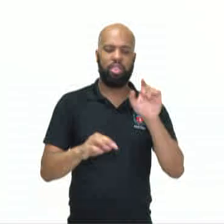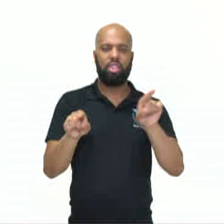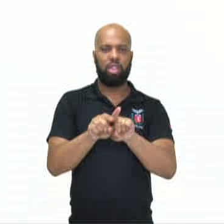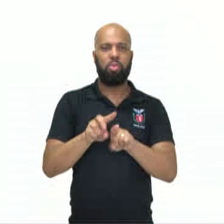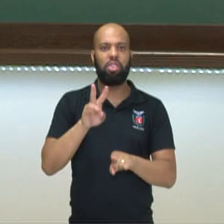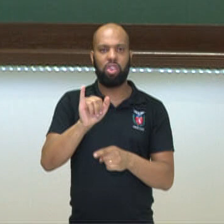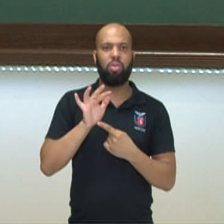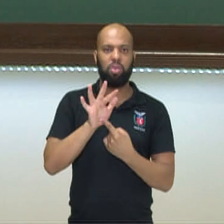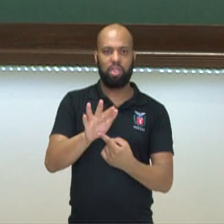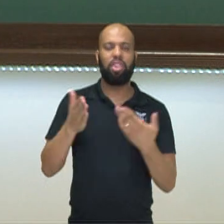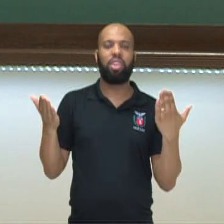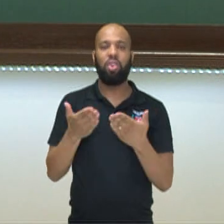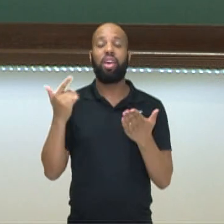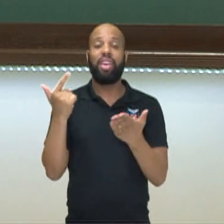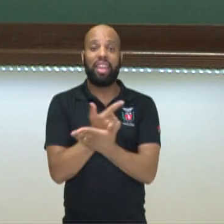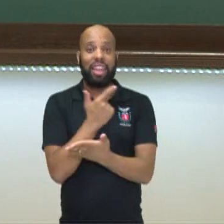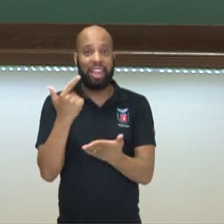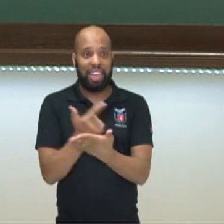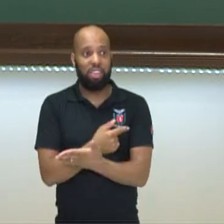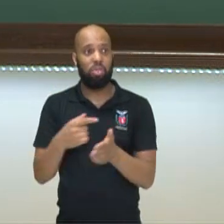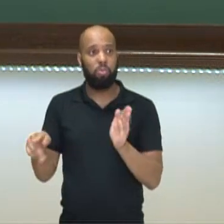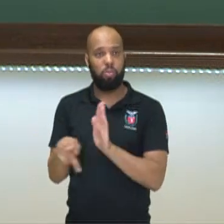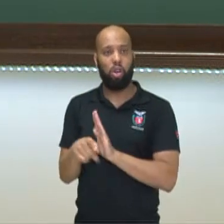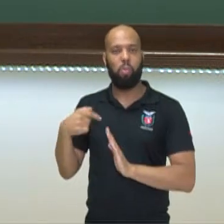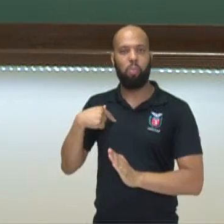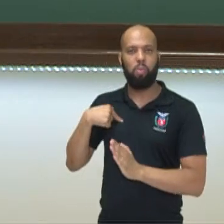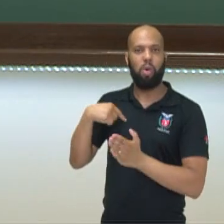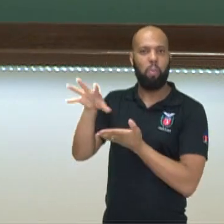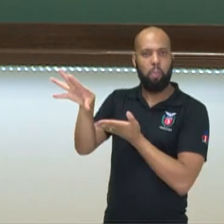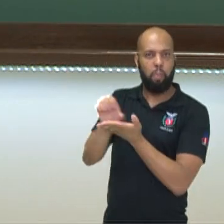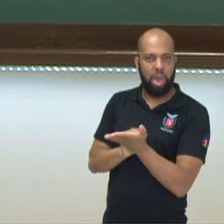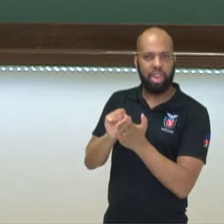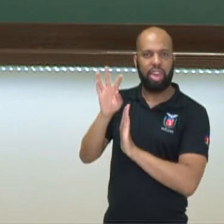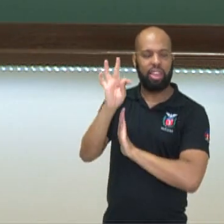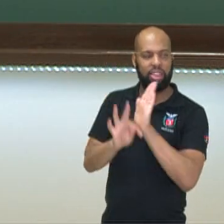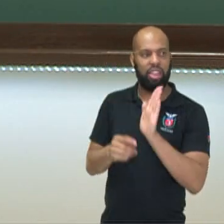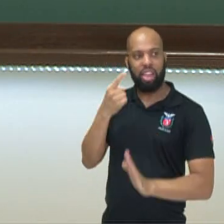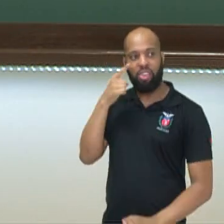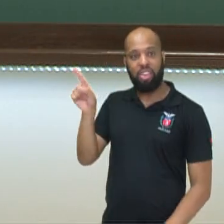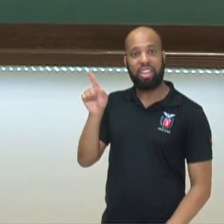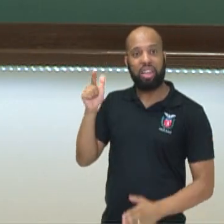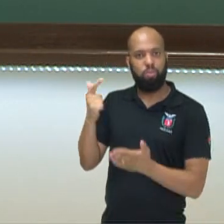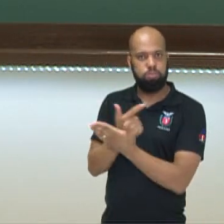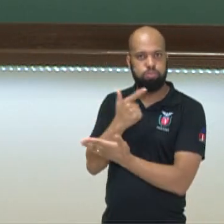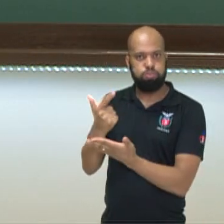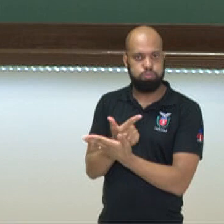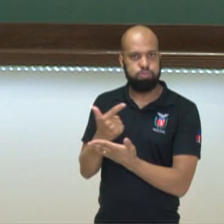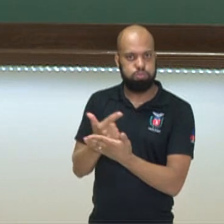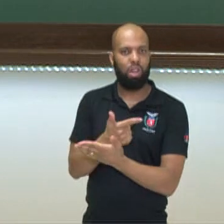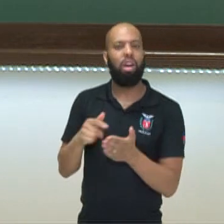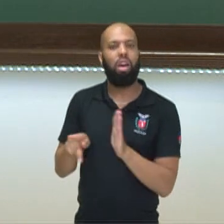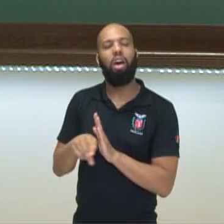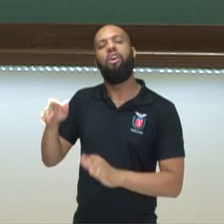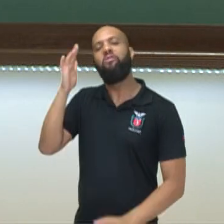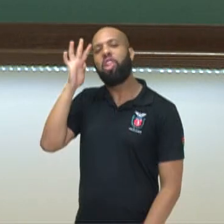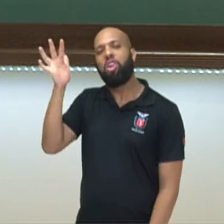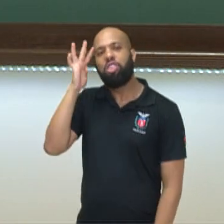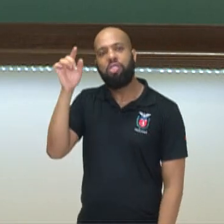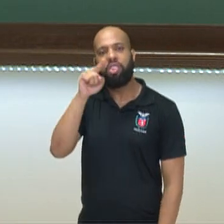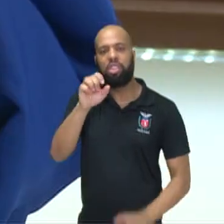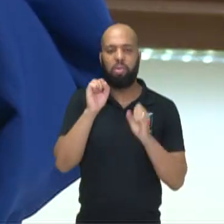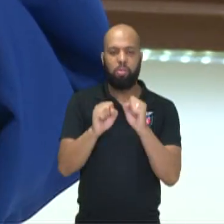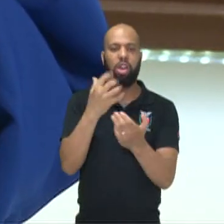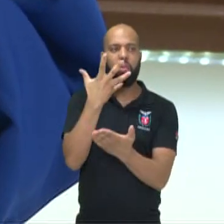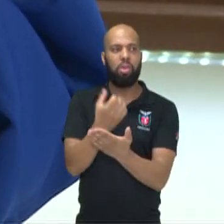mostrar para vocês o livro da onde esse texto sai. Então esse livrão aqui de filosofia que vocês podem